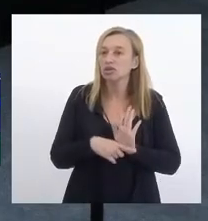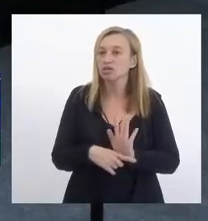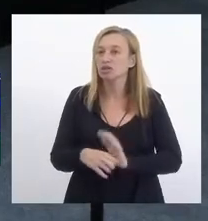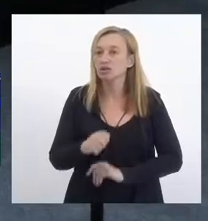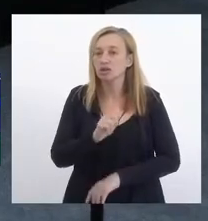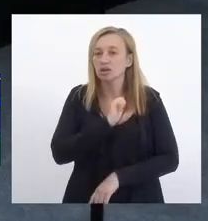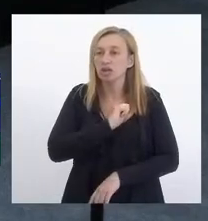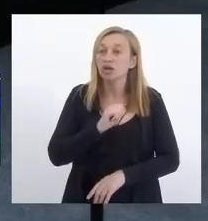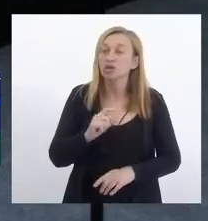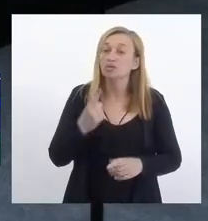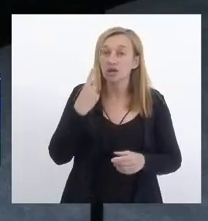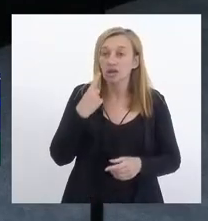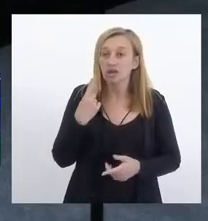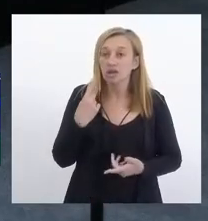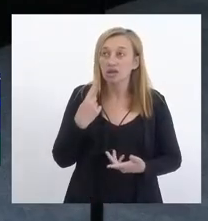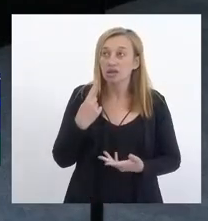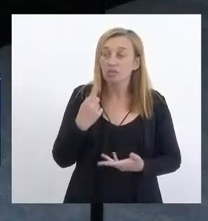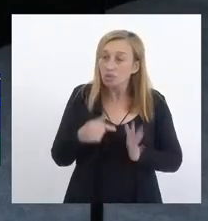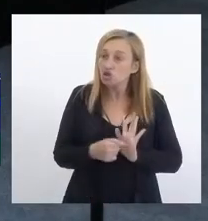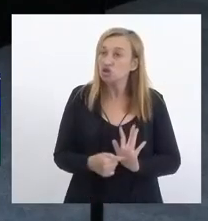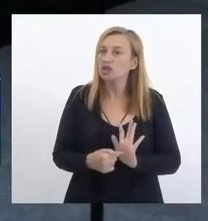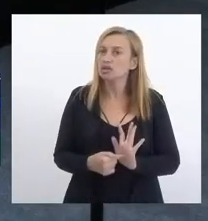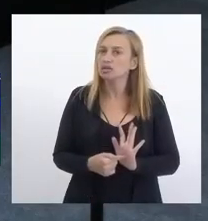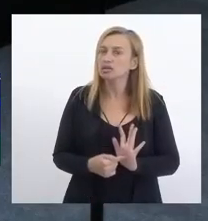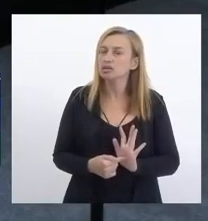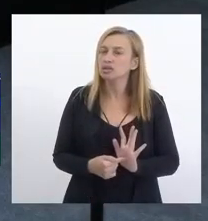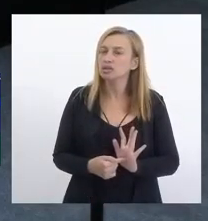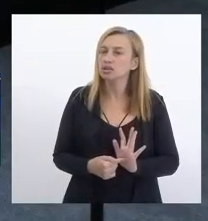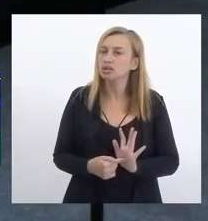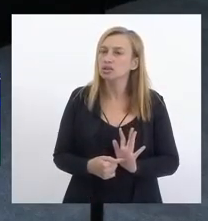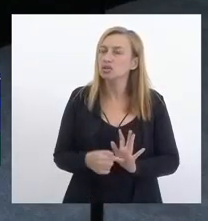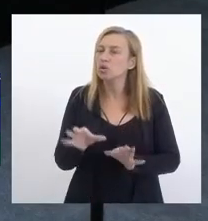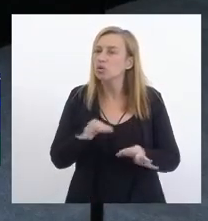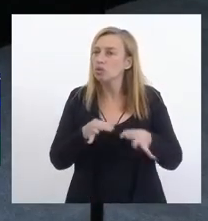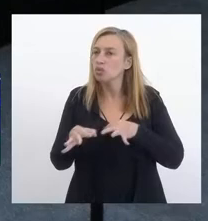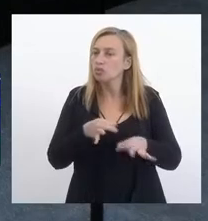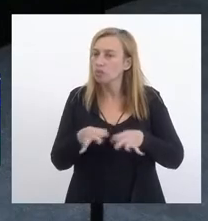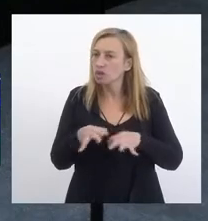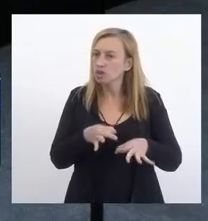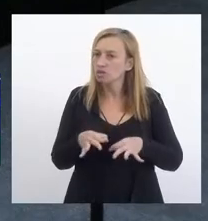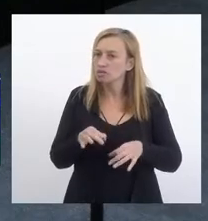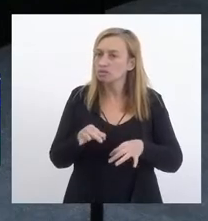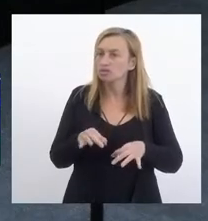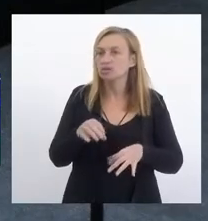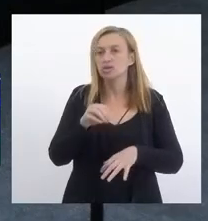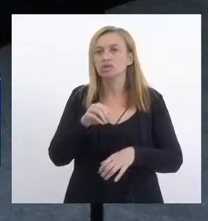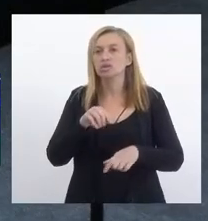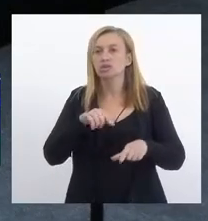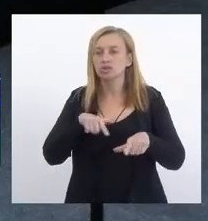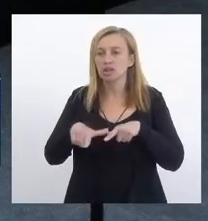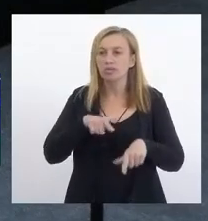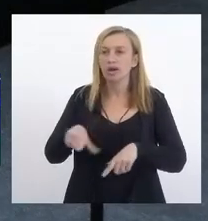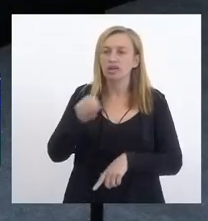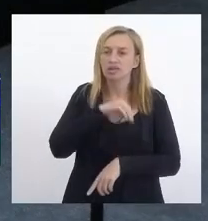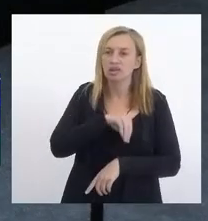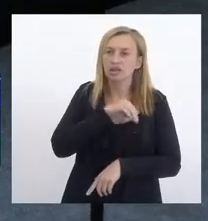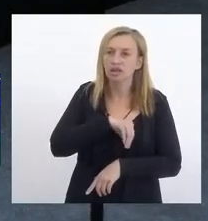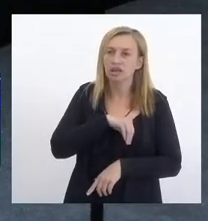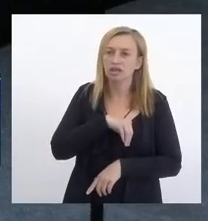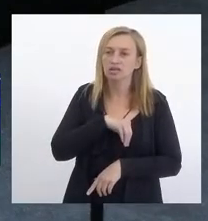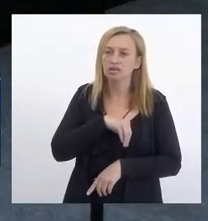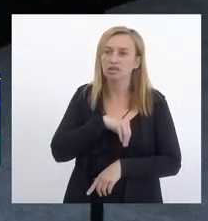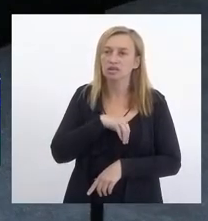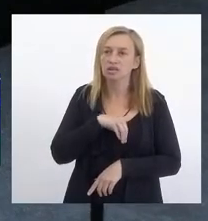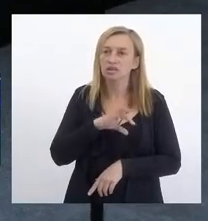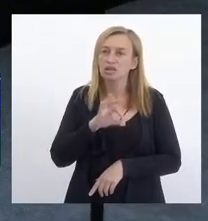fiscal para que constasse que o plano de carreiras e salários da UESO ia ser garantido nesses primeiros 2 anos de